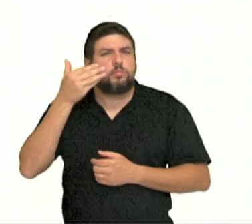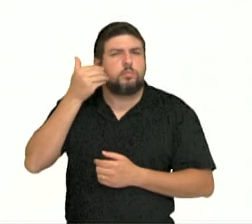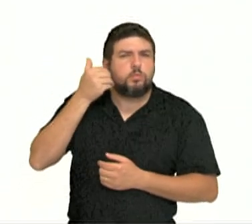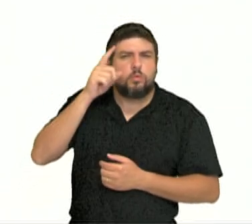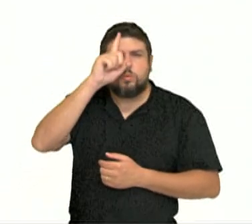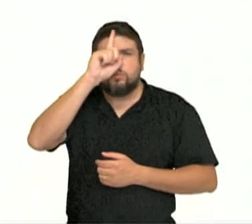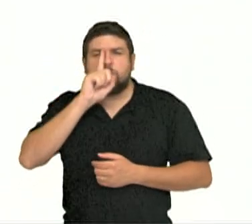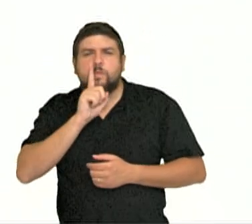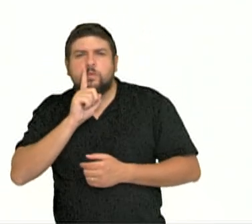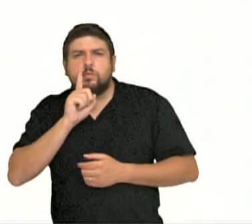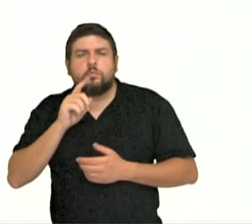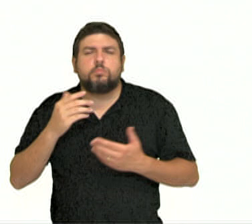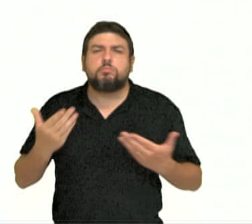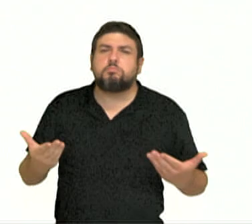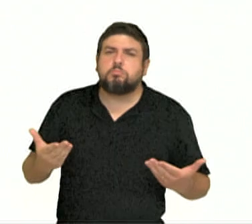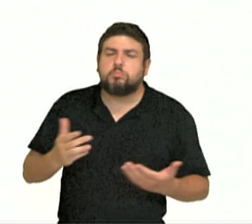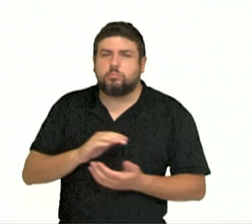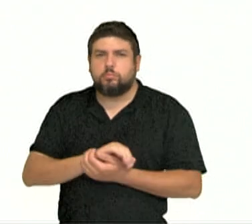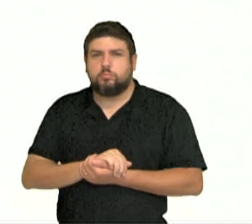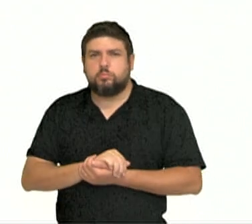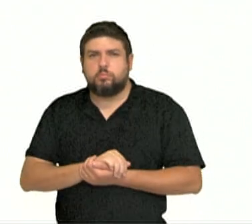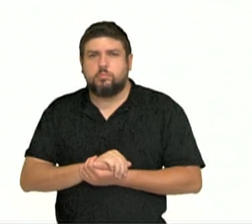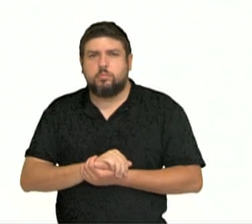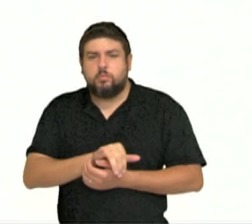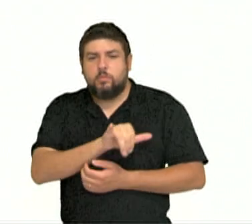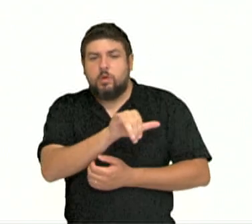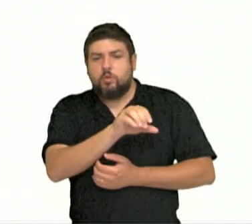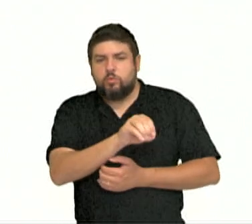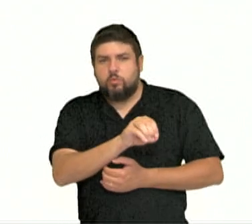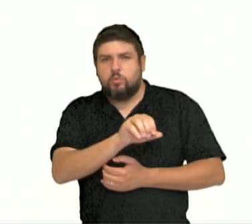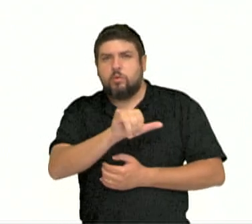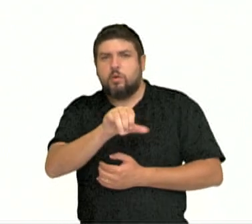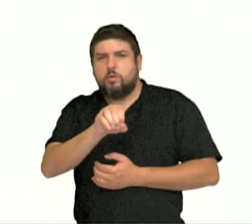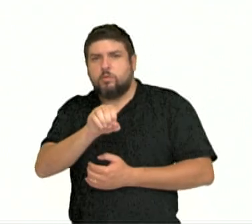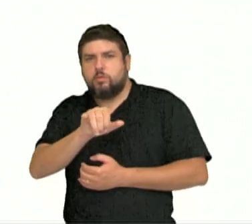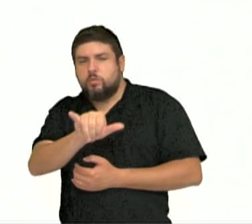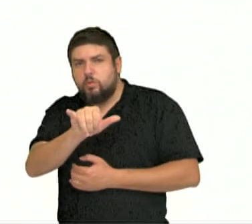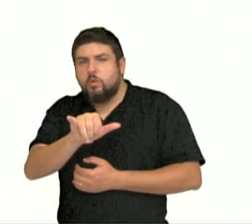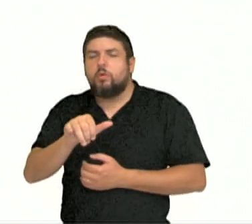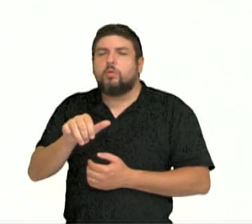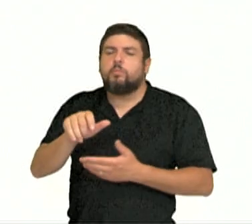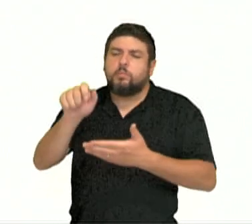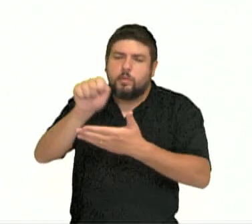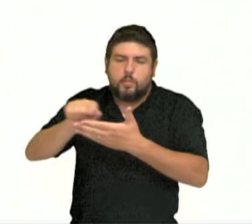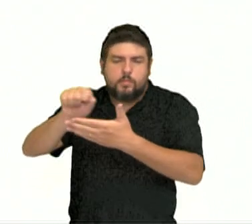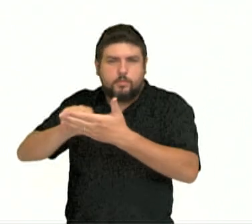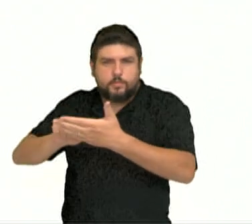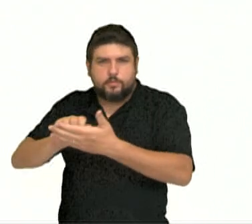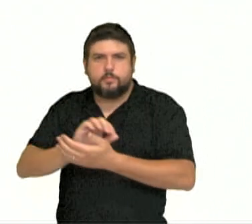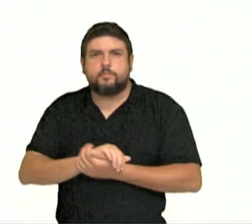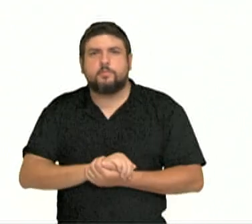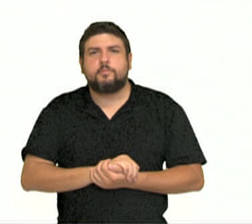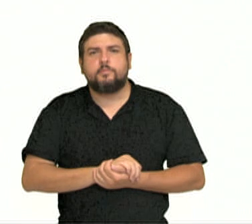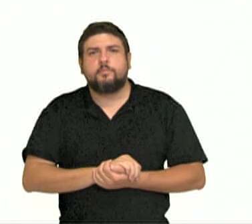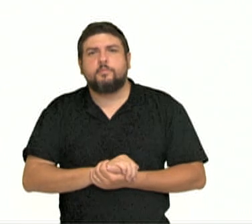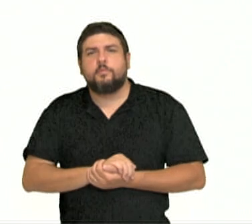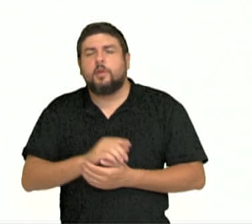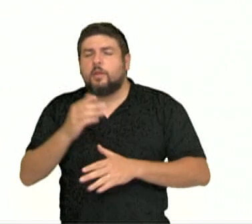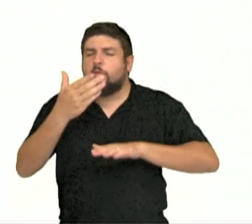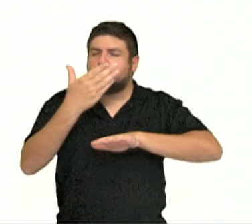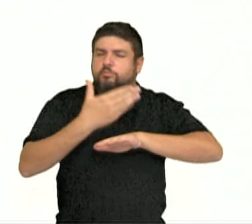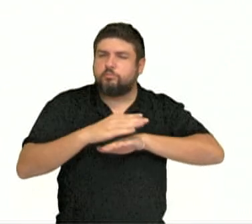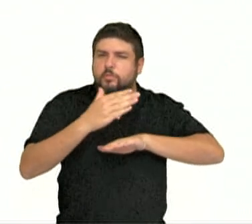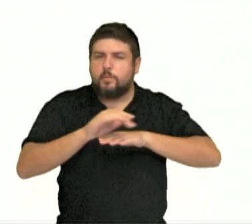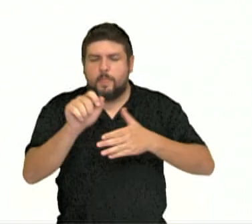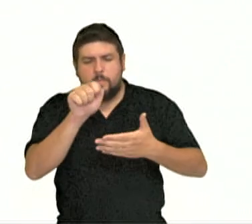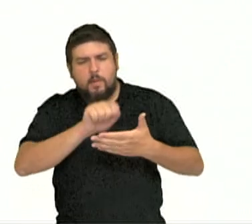negro? Você pode começar assim. Eu sou, e vai se descrevendo. Vai lá, pensa um pouquinho as